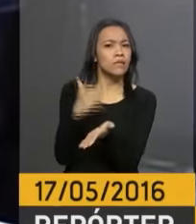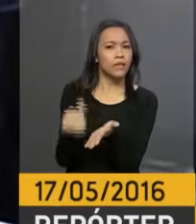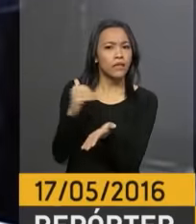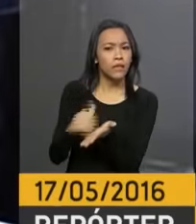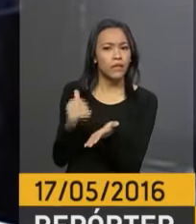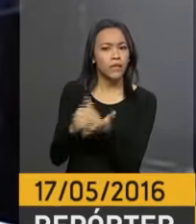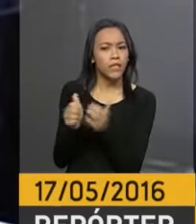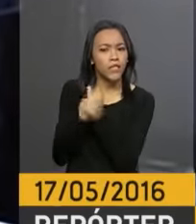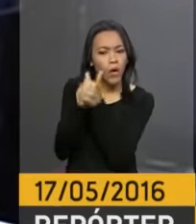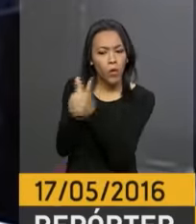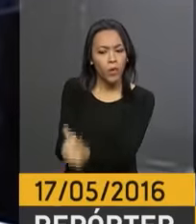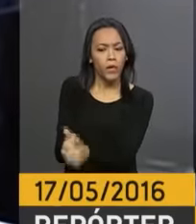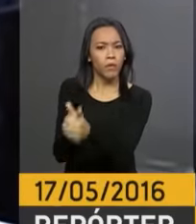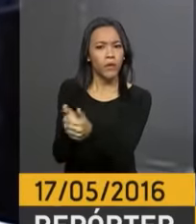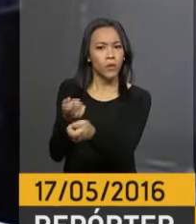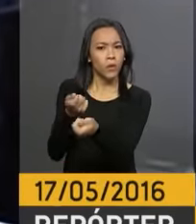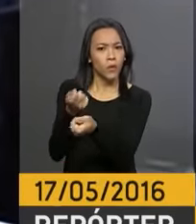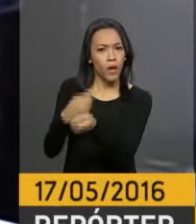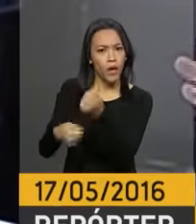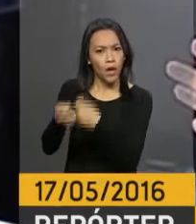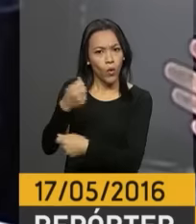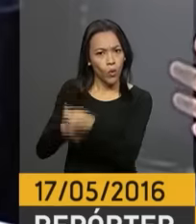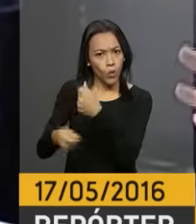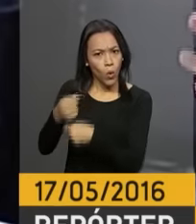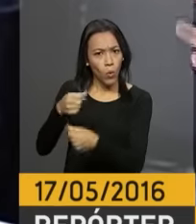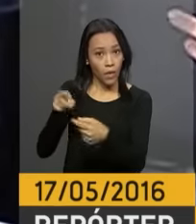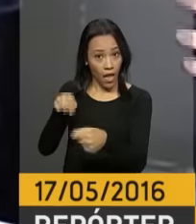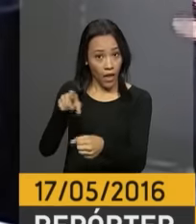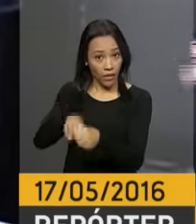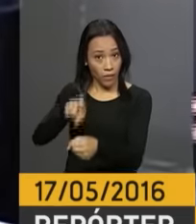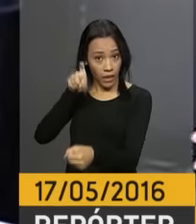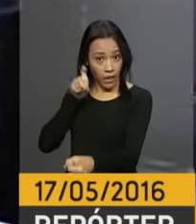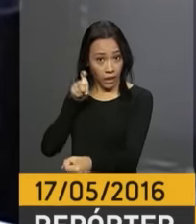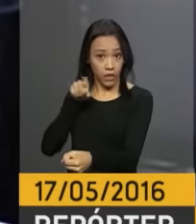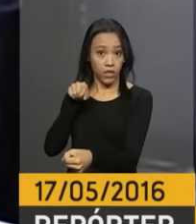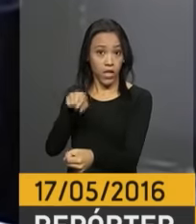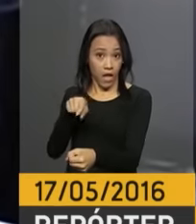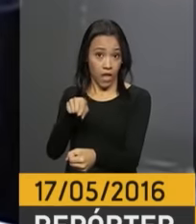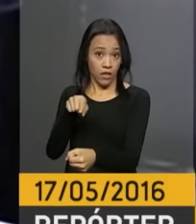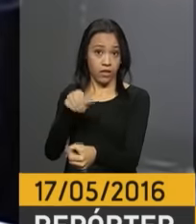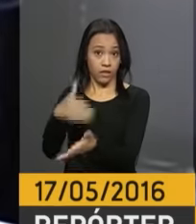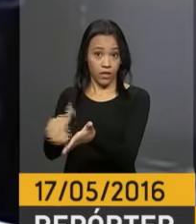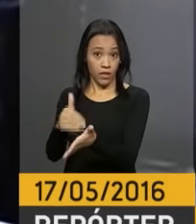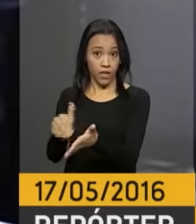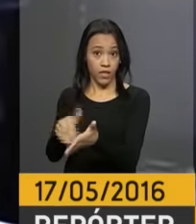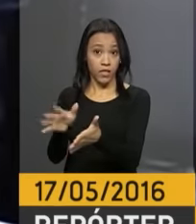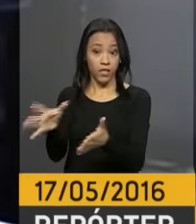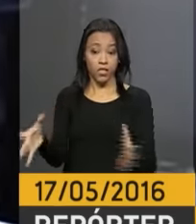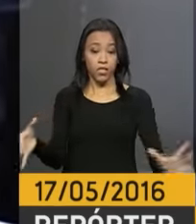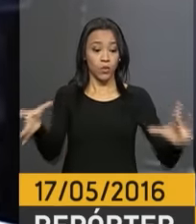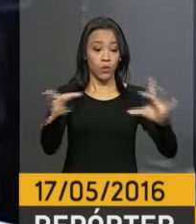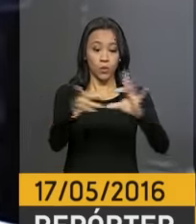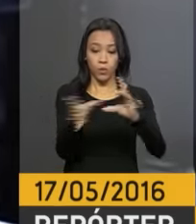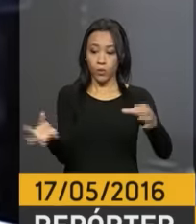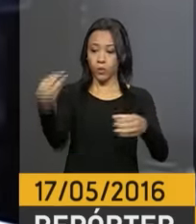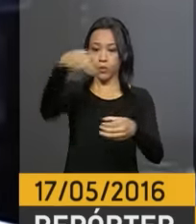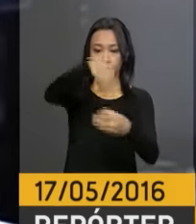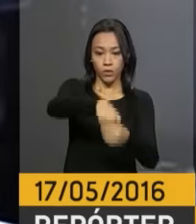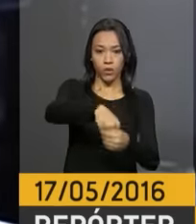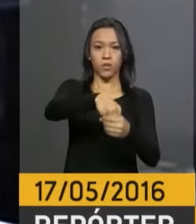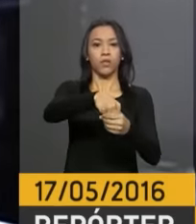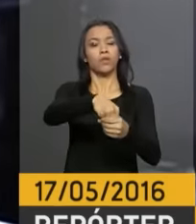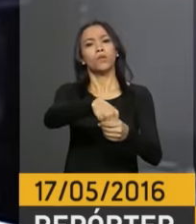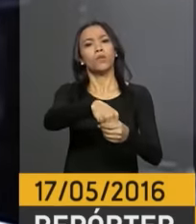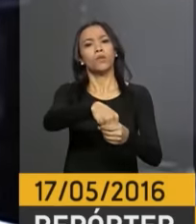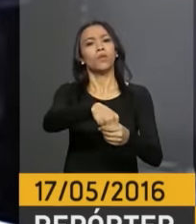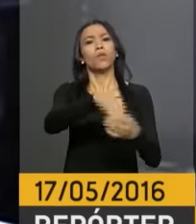Acompanhamento Econômico volta a ser uma secretaria independente, porque ela tinha sido unificada pelo ministro Nelson Barbosa com